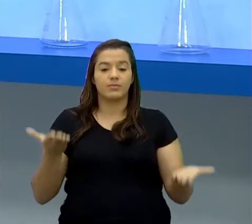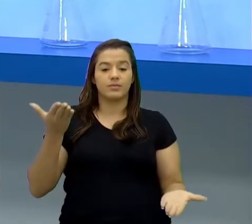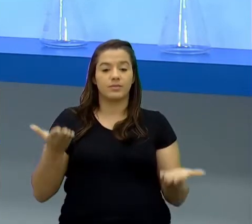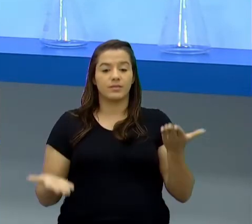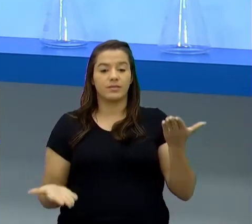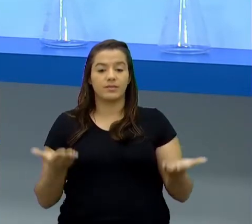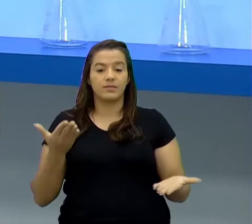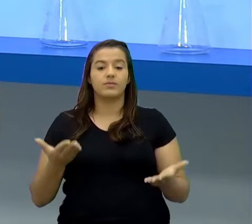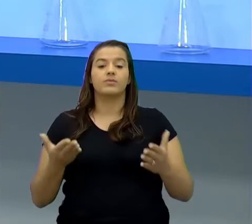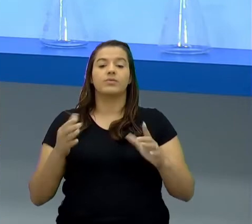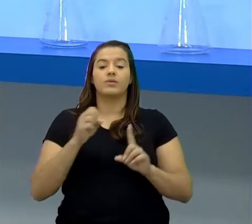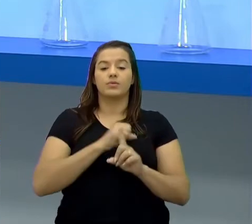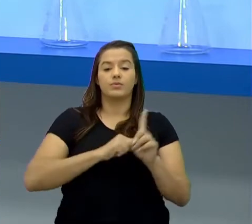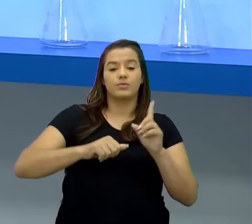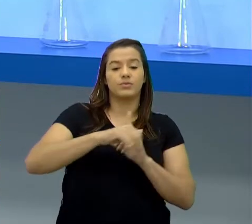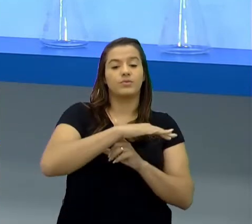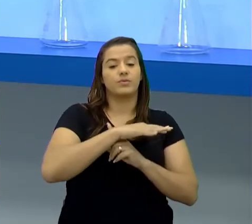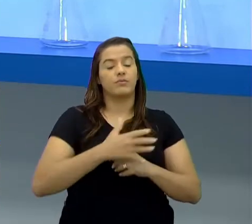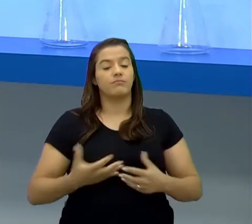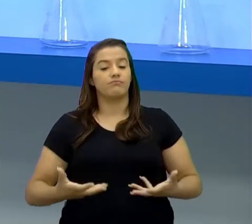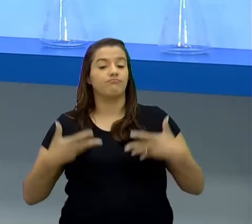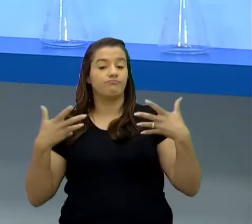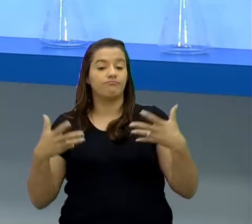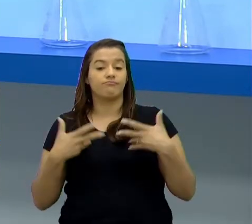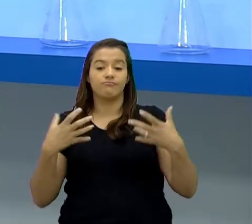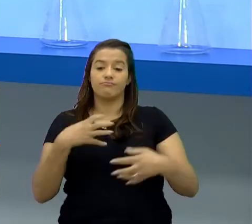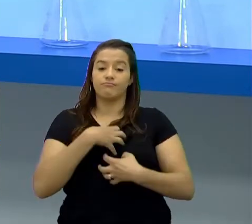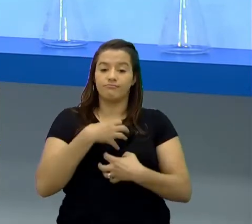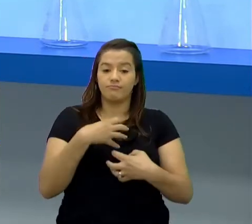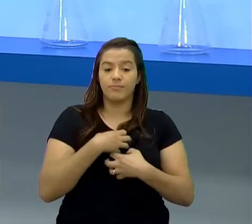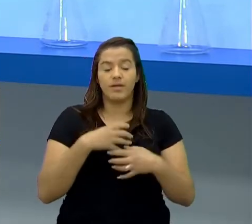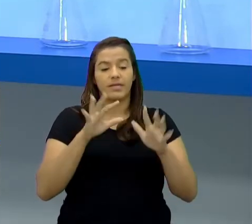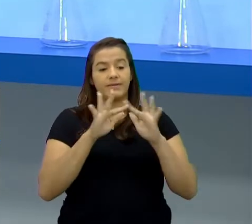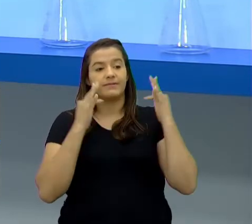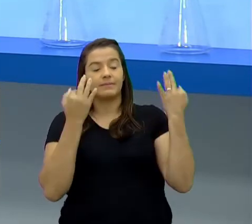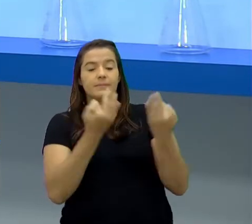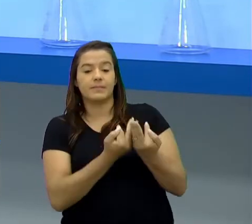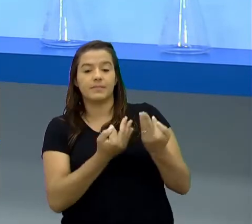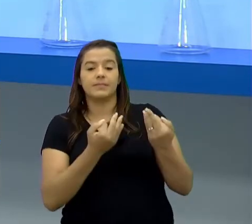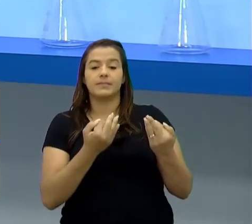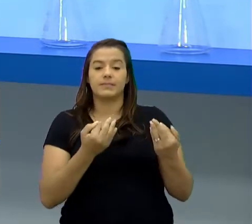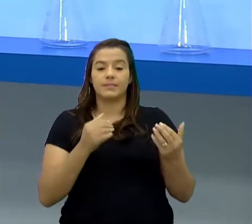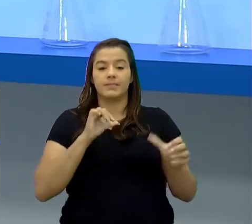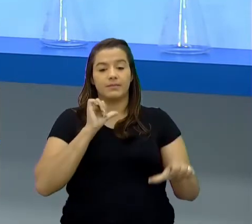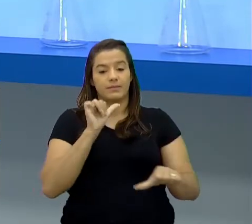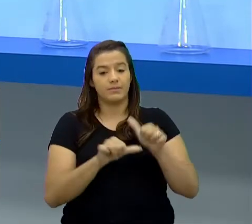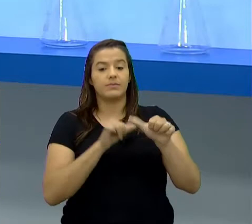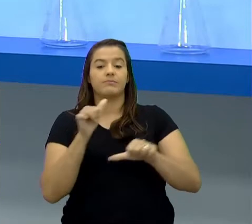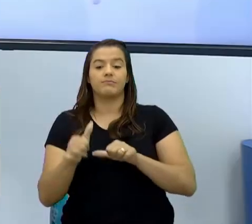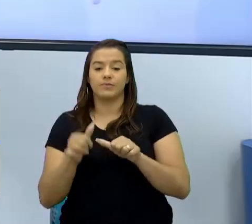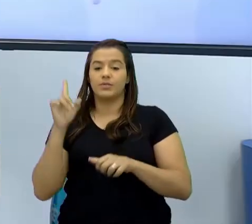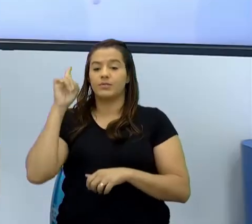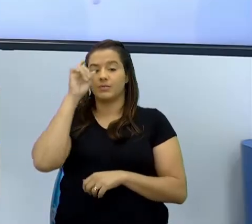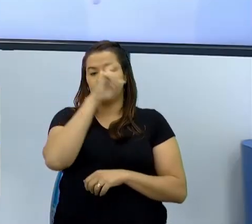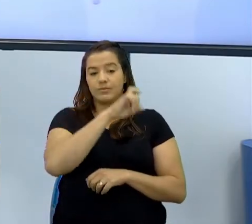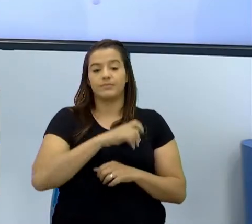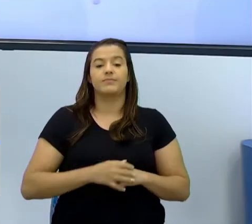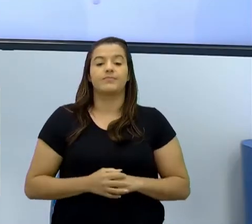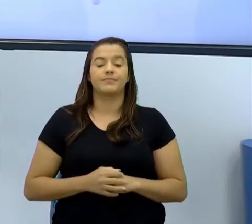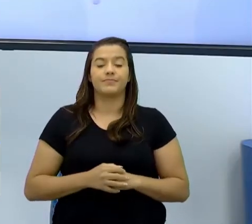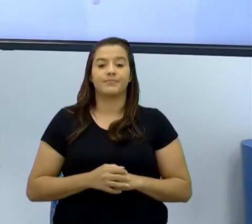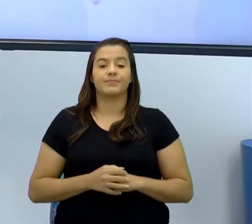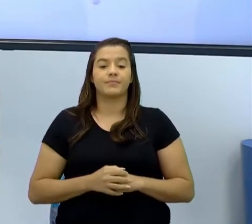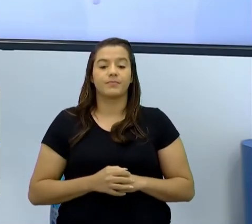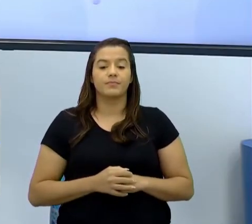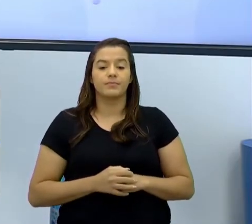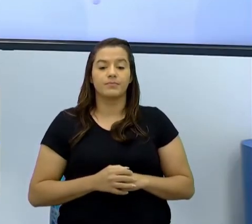social, emocional, aí sim, essa palavra família já causa até transtornos. Perfeito, isso mesmo,